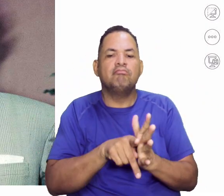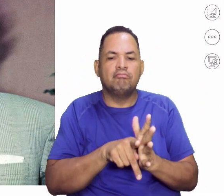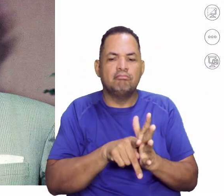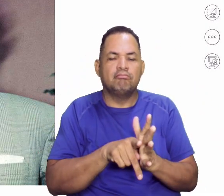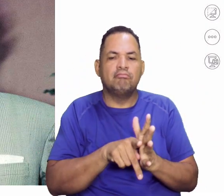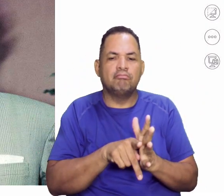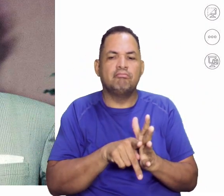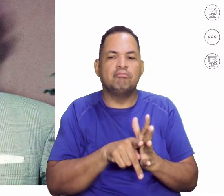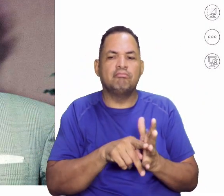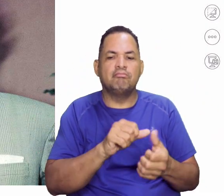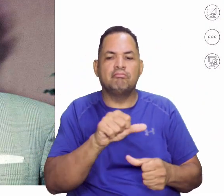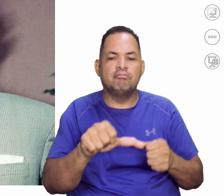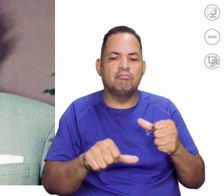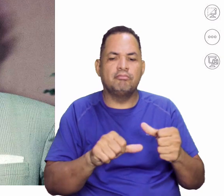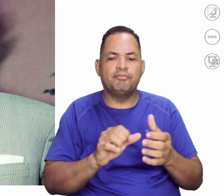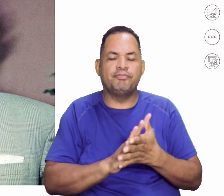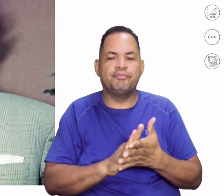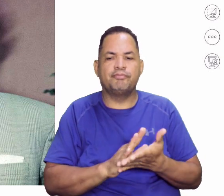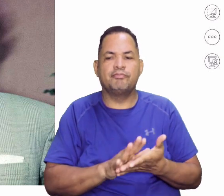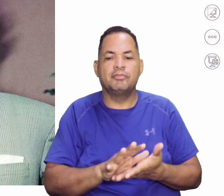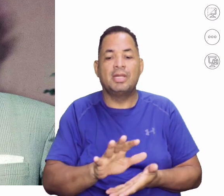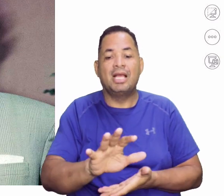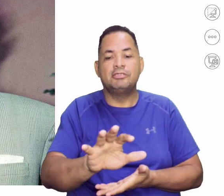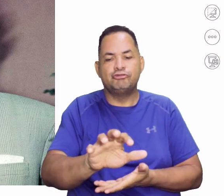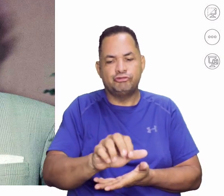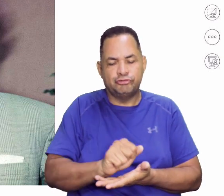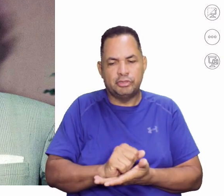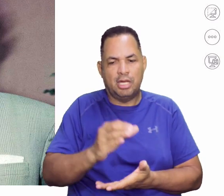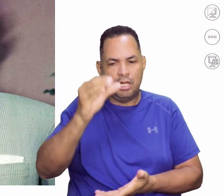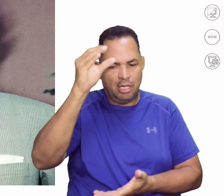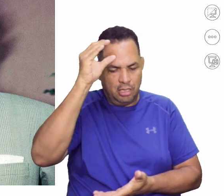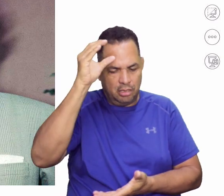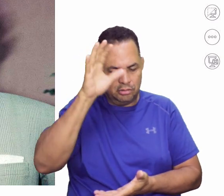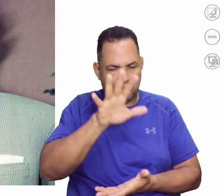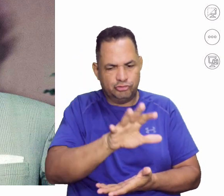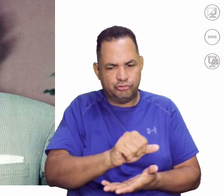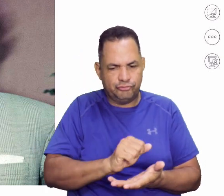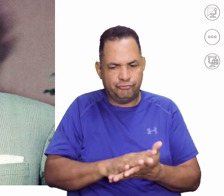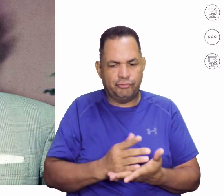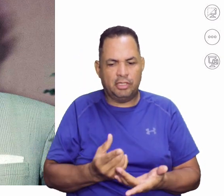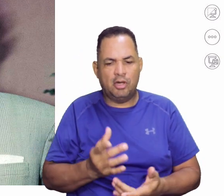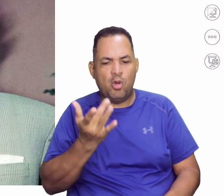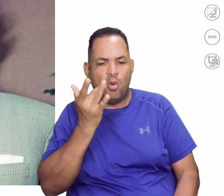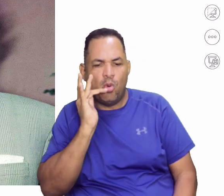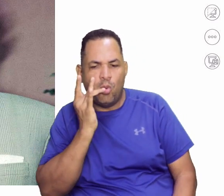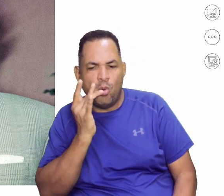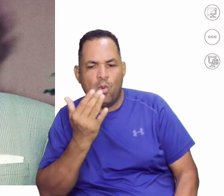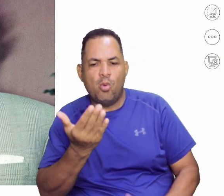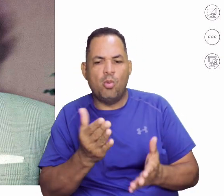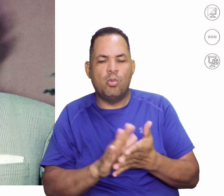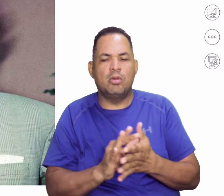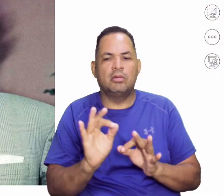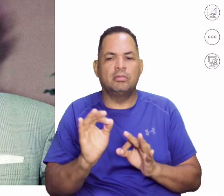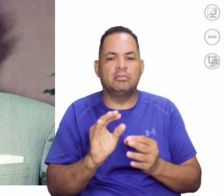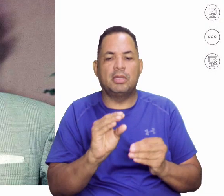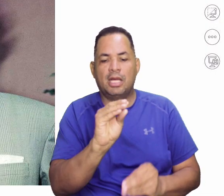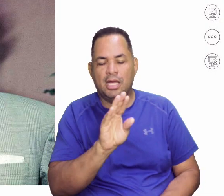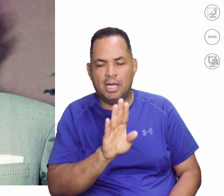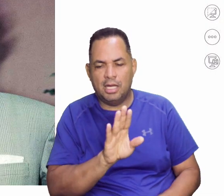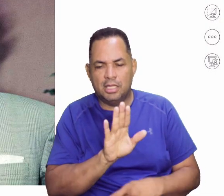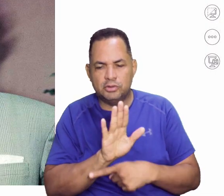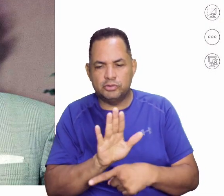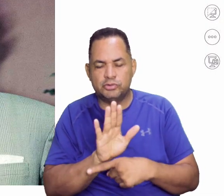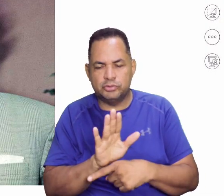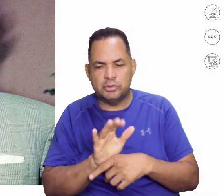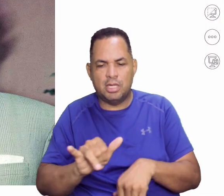privada. Então, ele vai tirar do Congo várias riquezas que vai servir para reconstruir